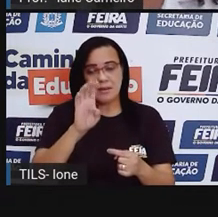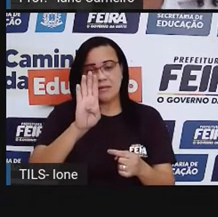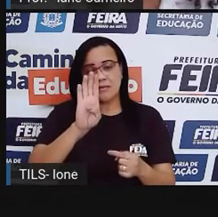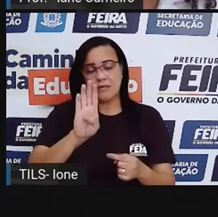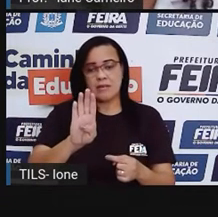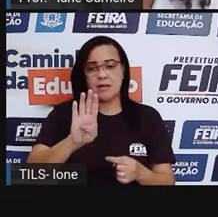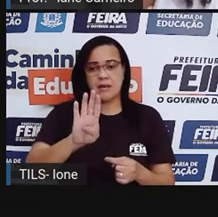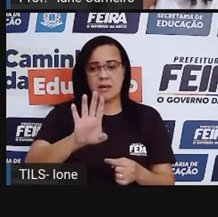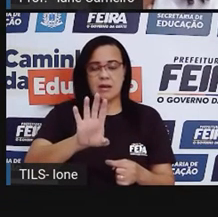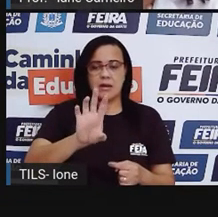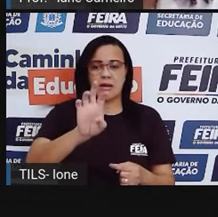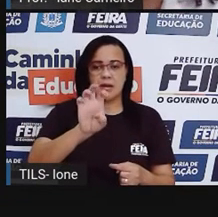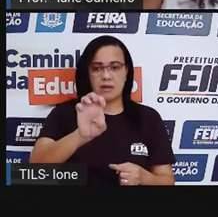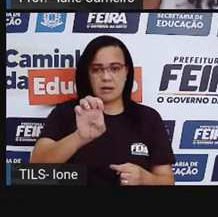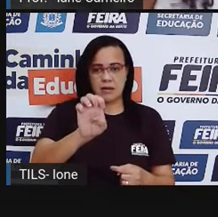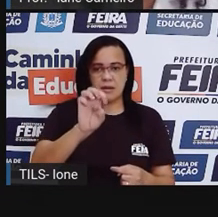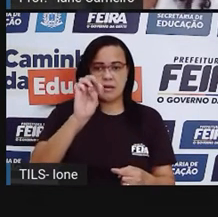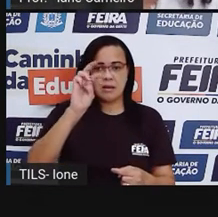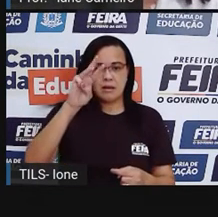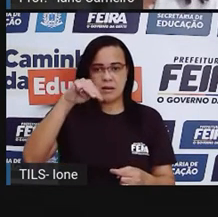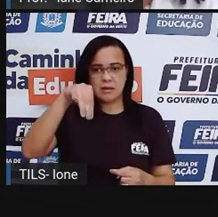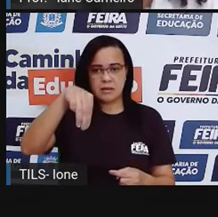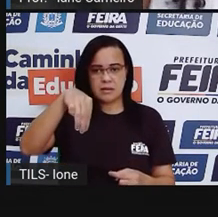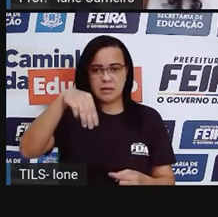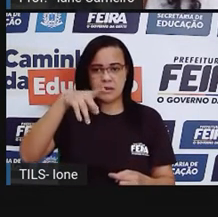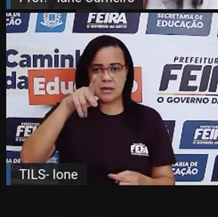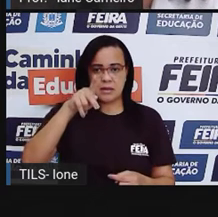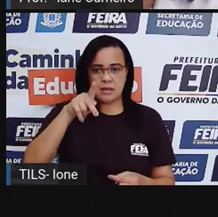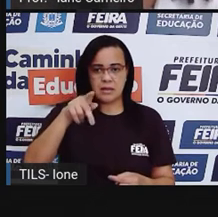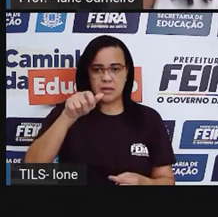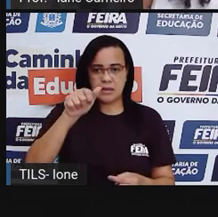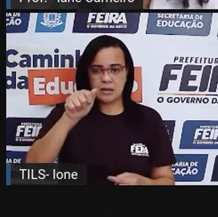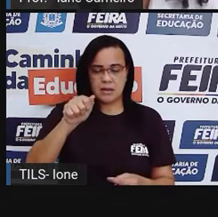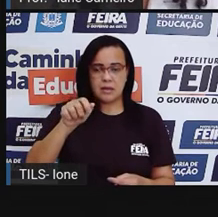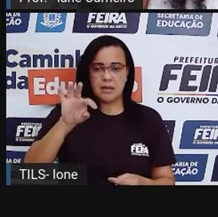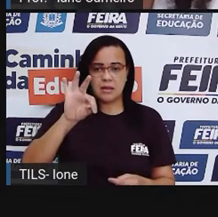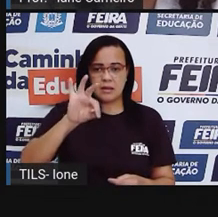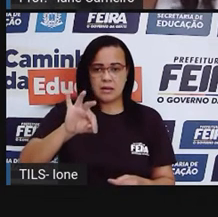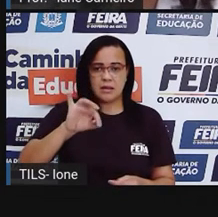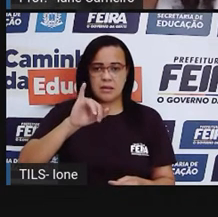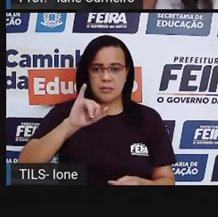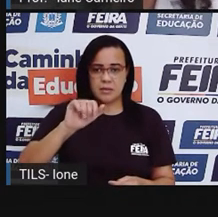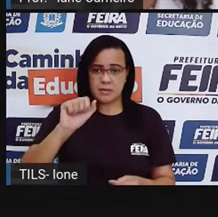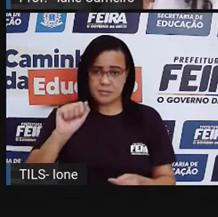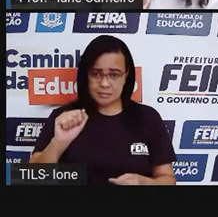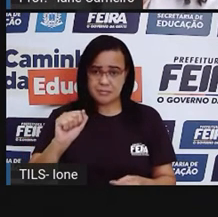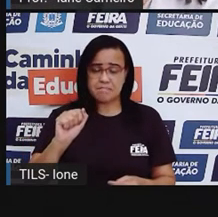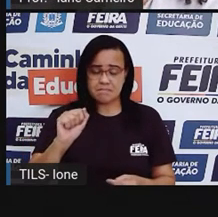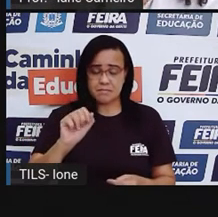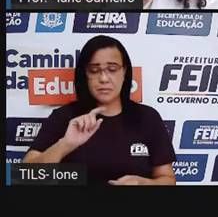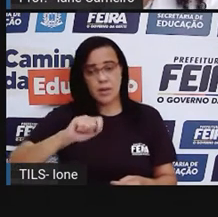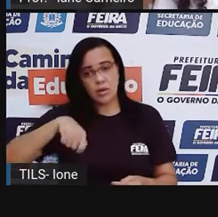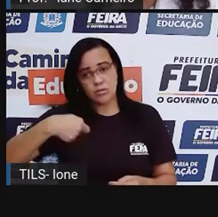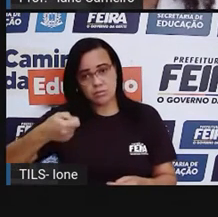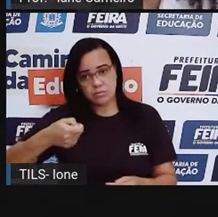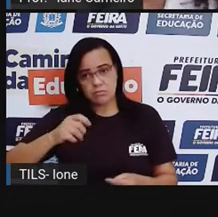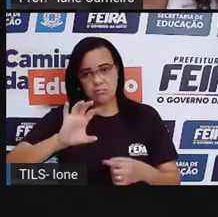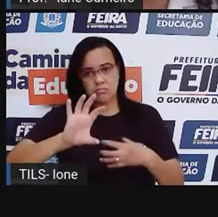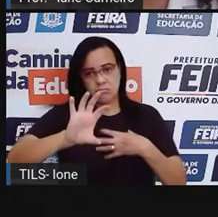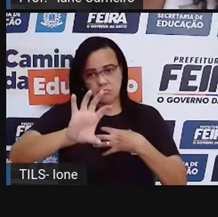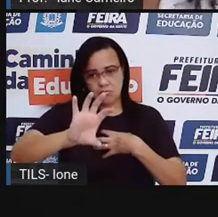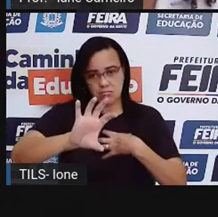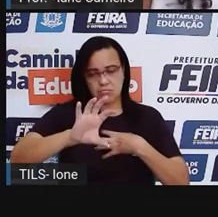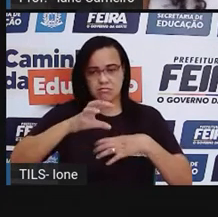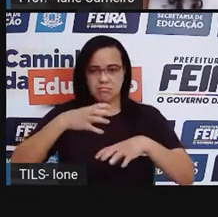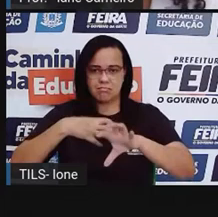não vou chegar para ela e vou dizer, ah, para de chorar, que besteira. Não, porque se ela está chorando, é porque algo,